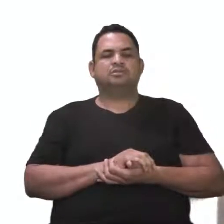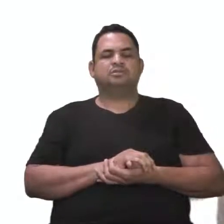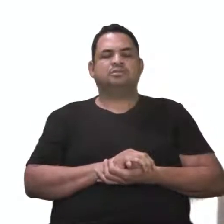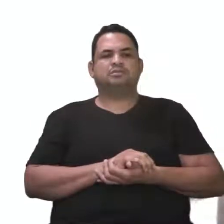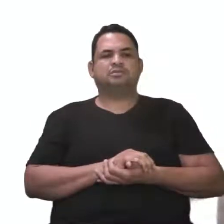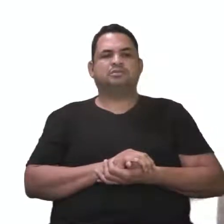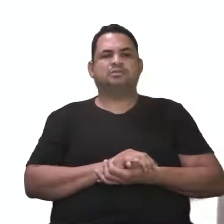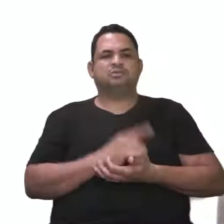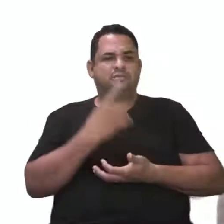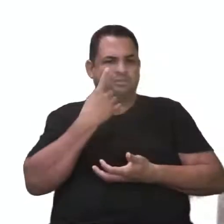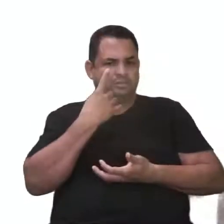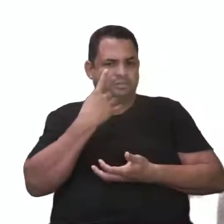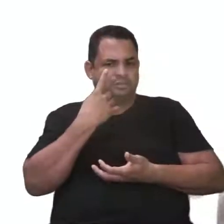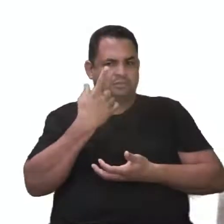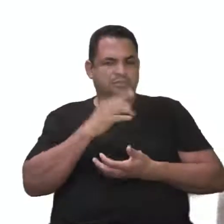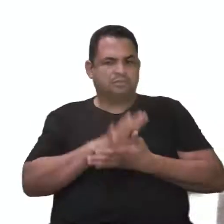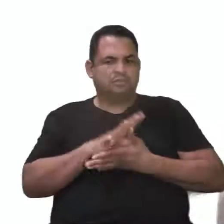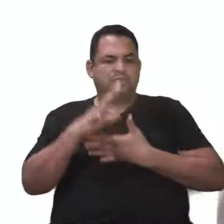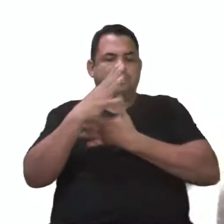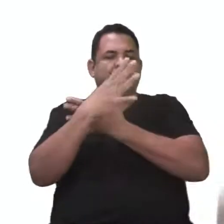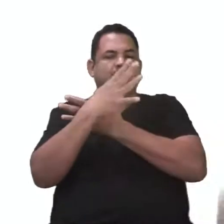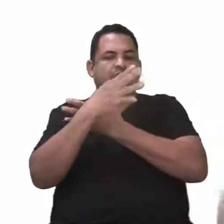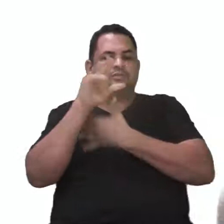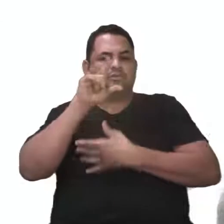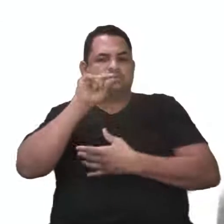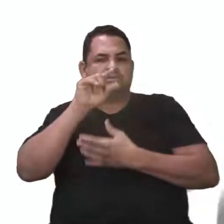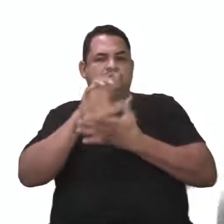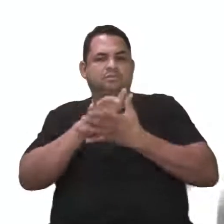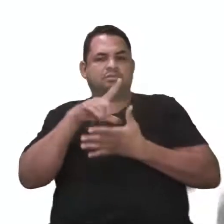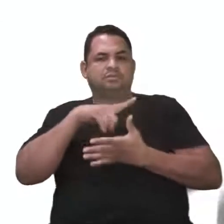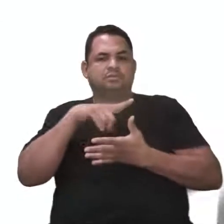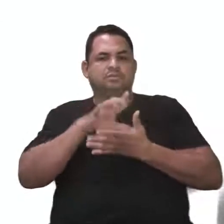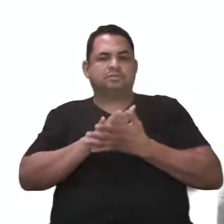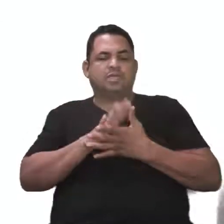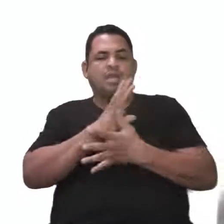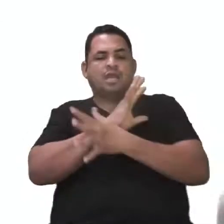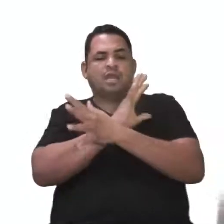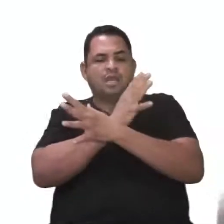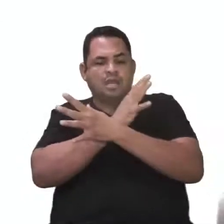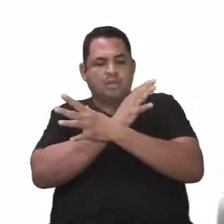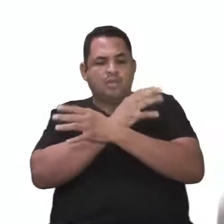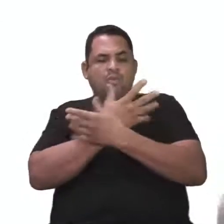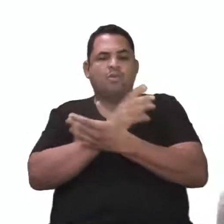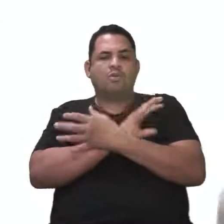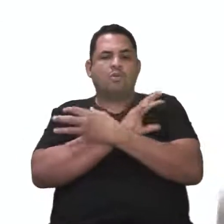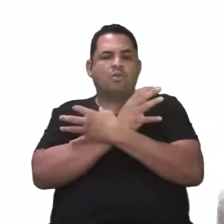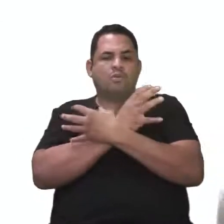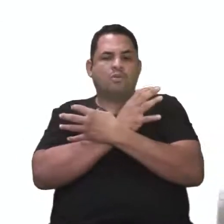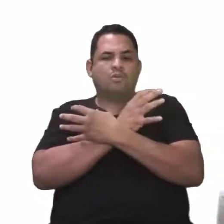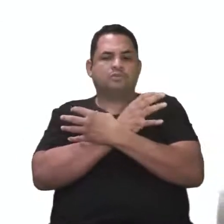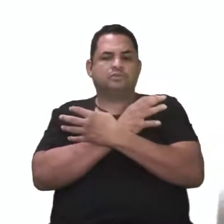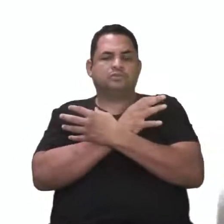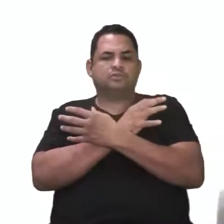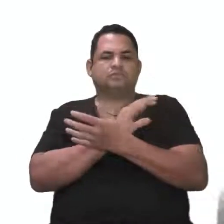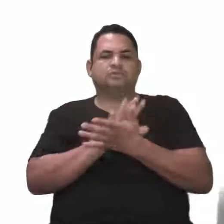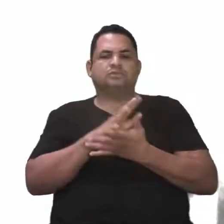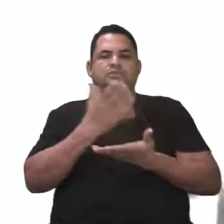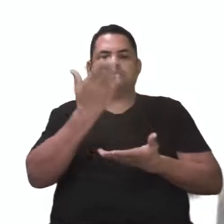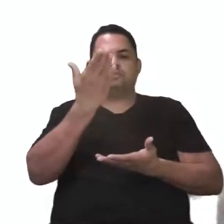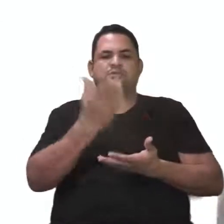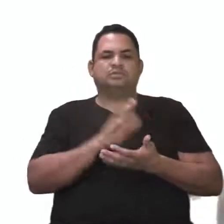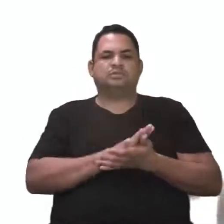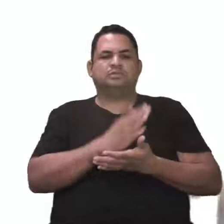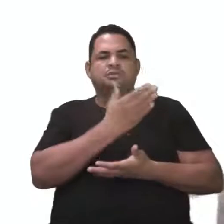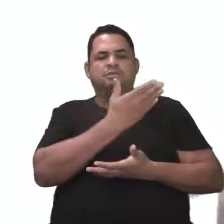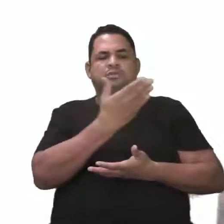já que a gente viu algumas imagens, que as asas das aves, elas têm o esqueleto, carpo, metacarpo, tá bom? Rádio, una.